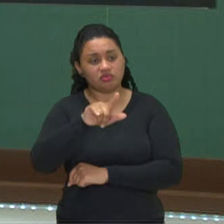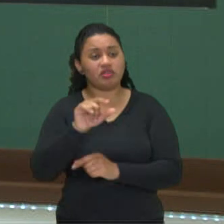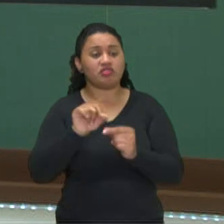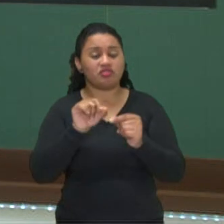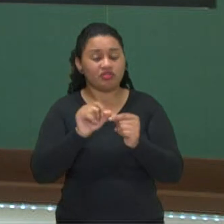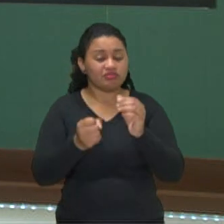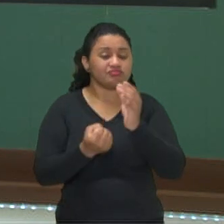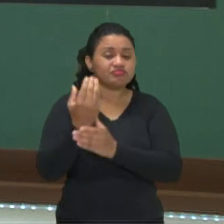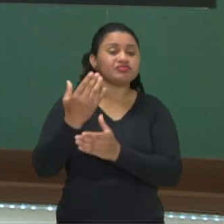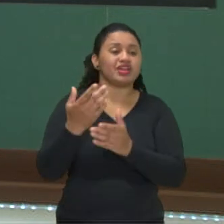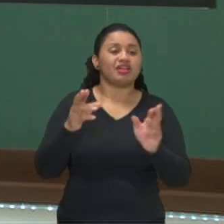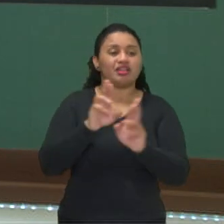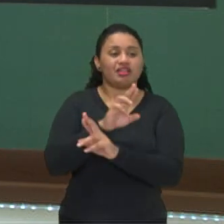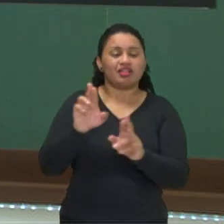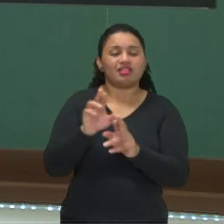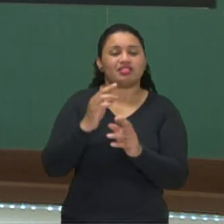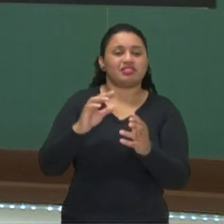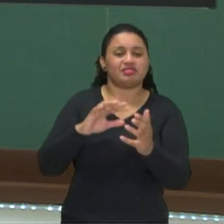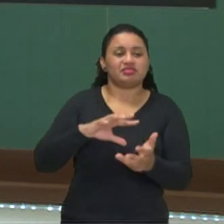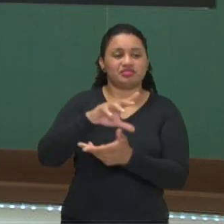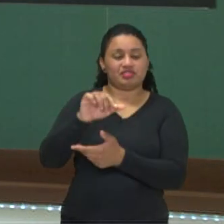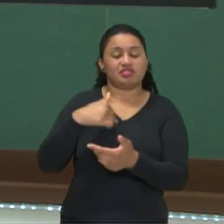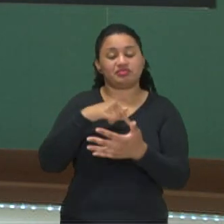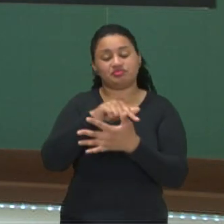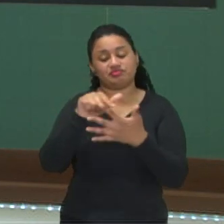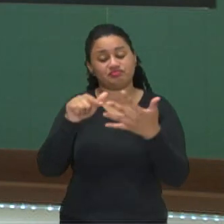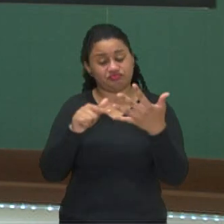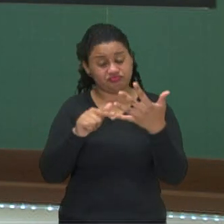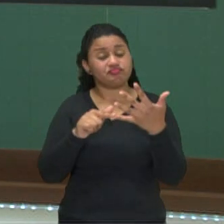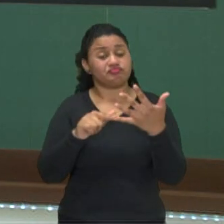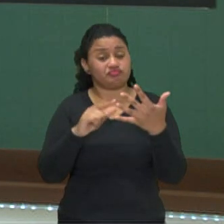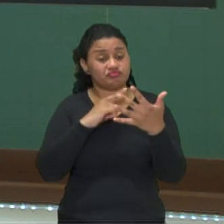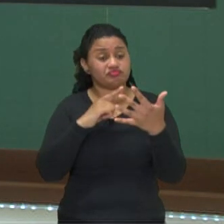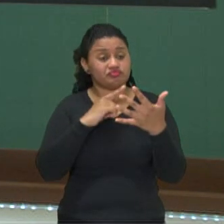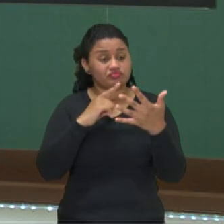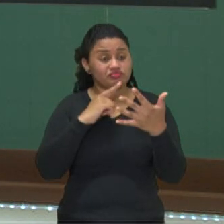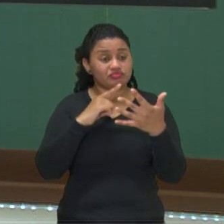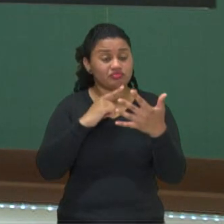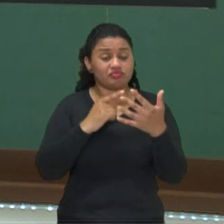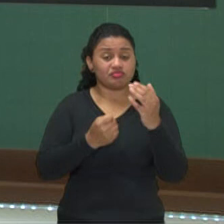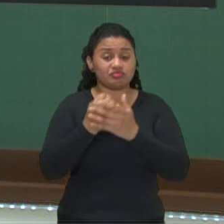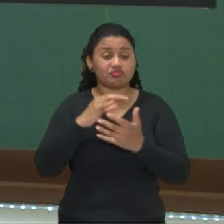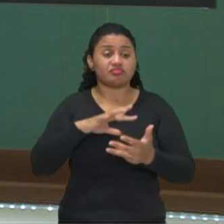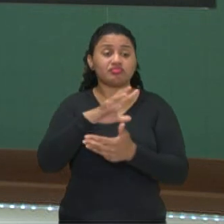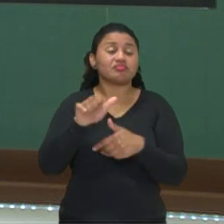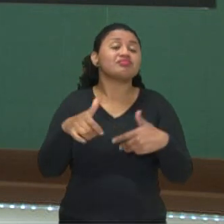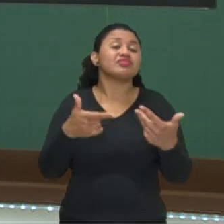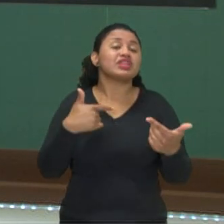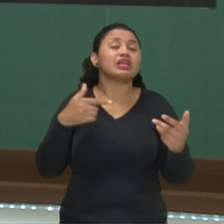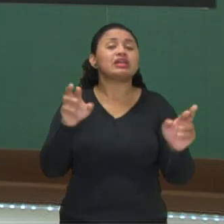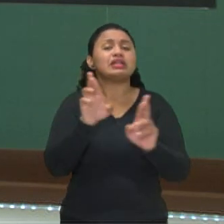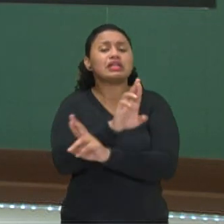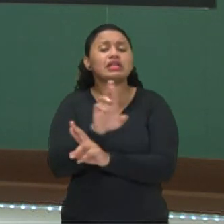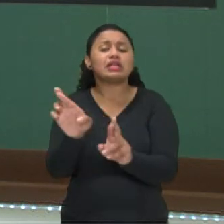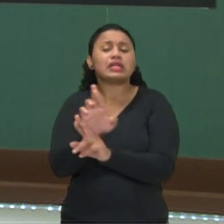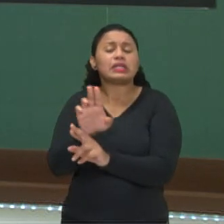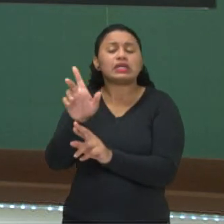formação do universo, que era formado por 5 elementos, né, para a formação do universo. E ele